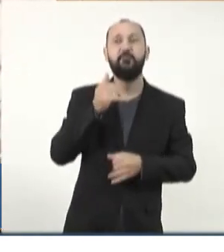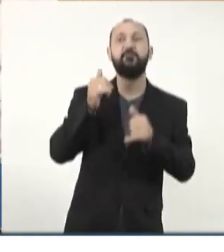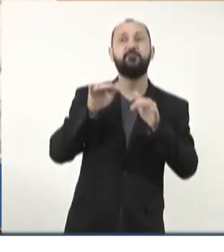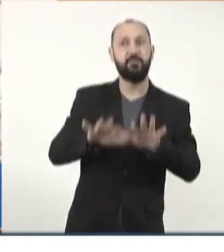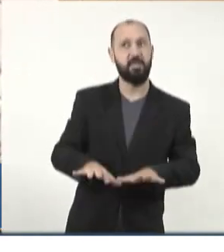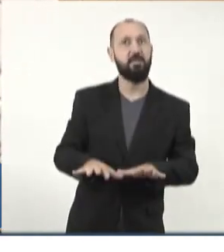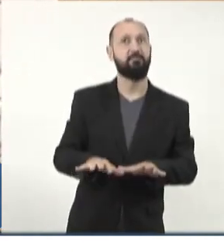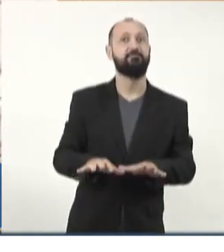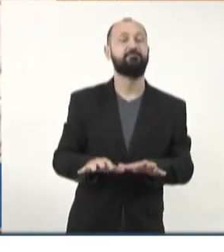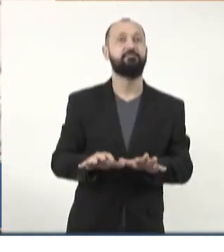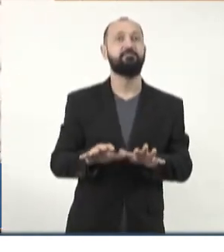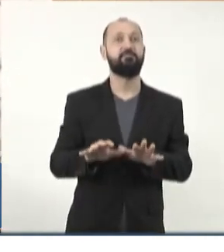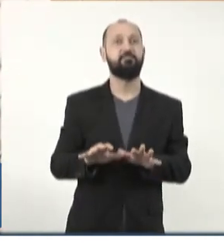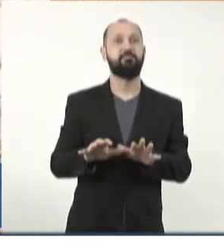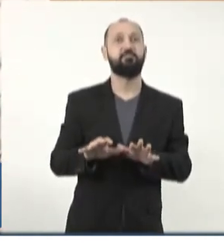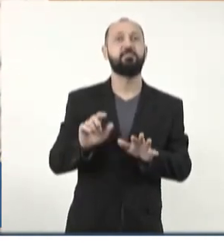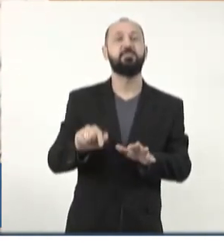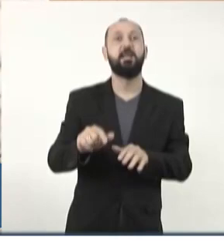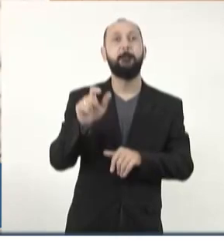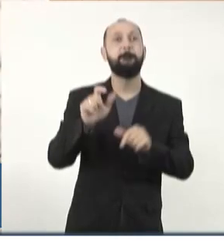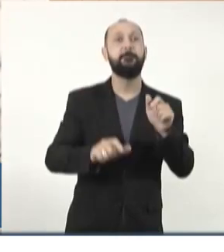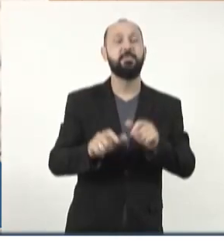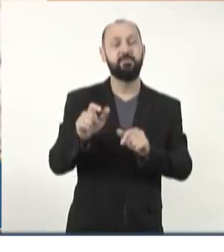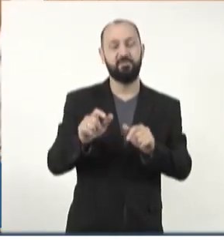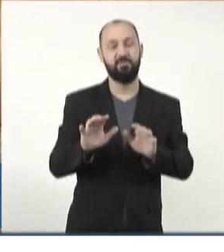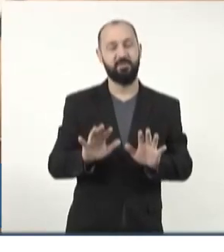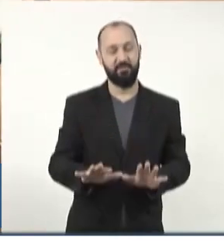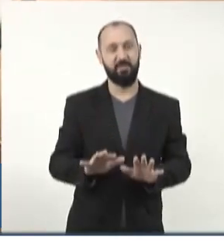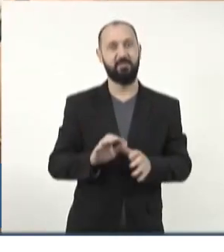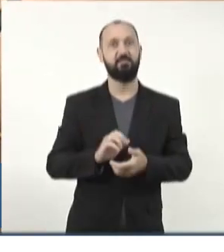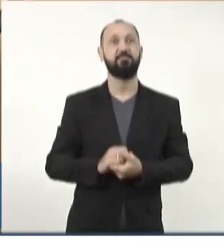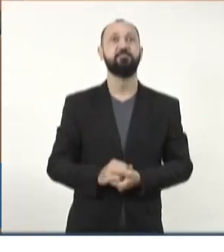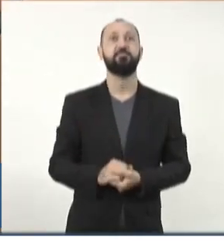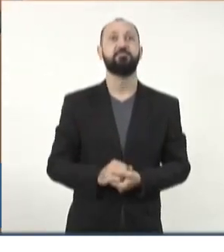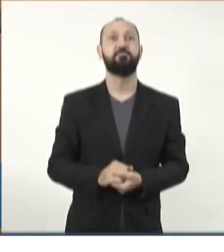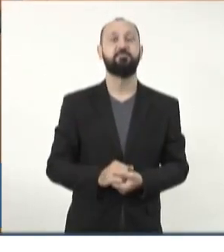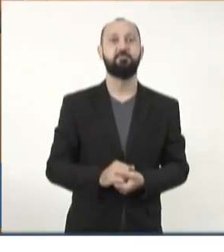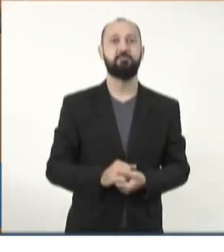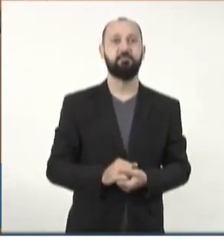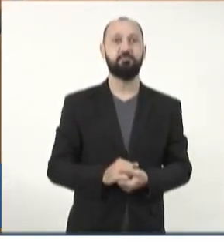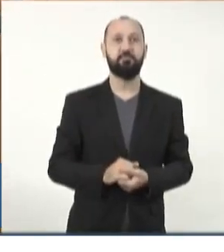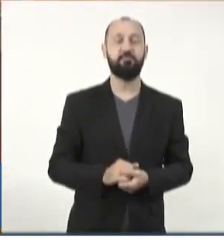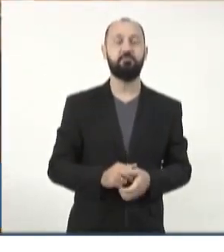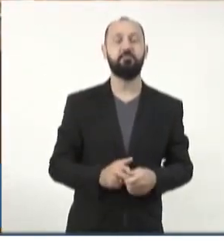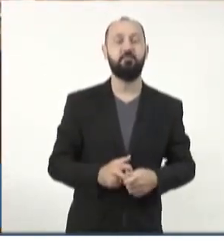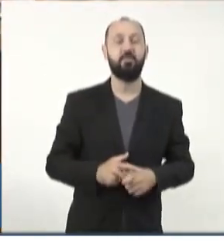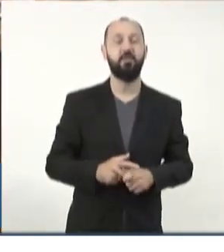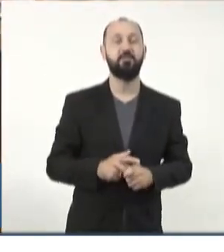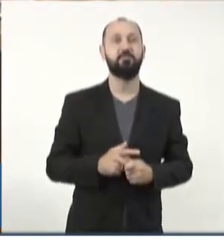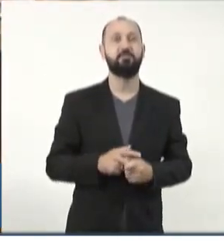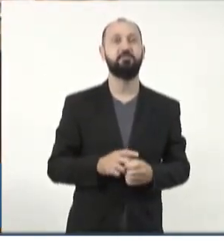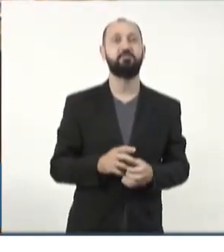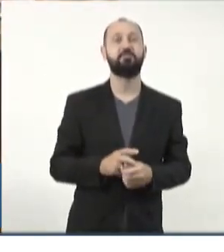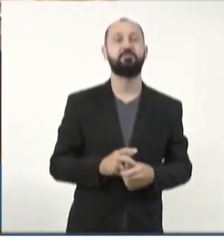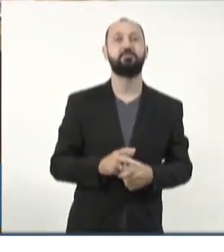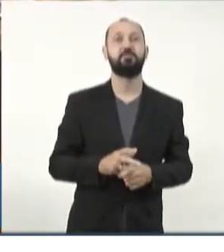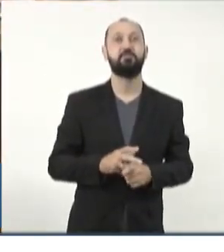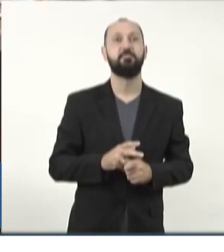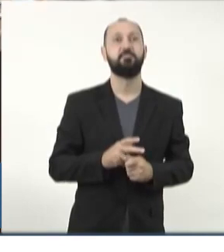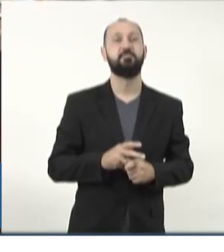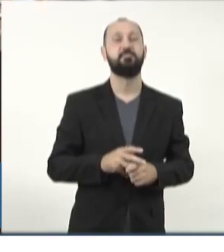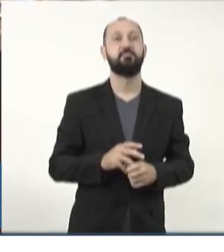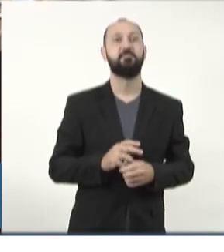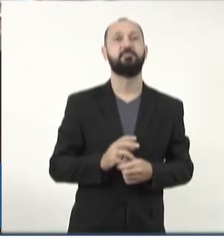diz, fica, seja a pessoa que fica. É isso aí. Não é? Fiquei até arrepiada.